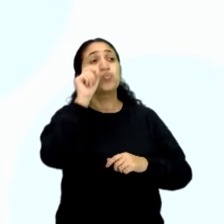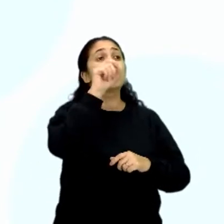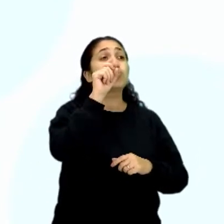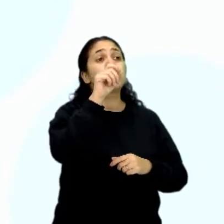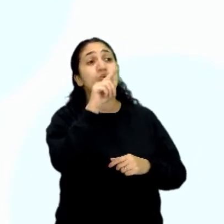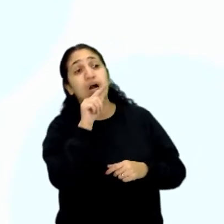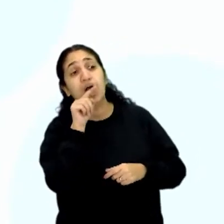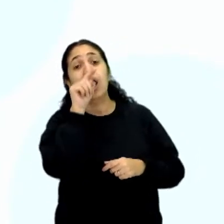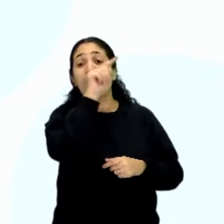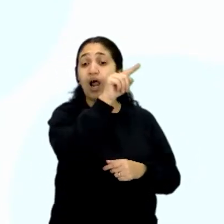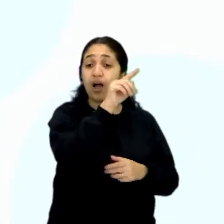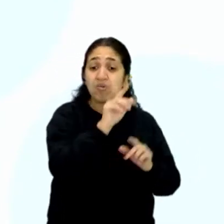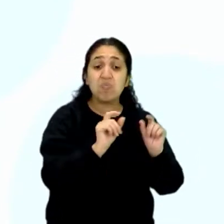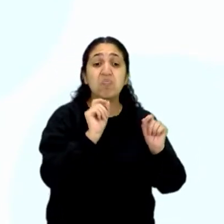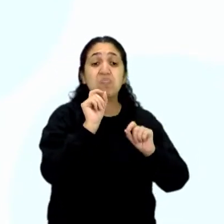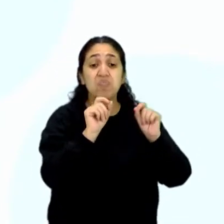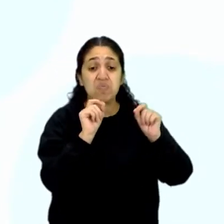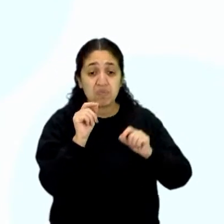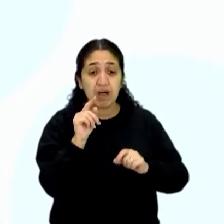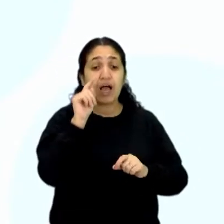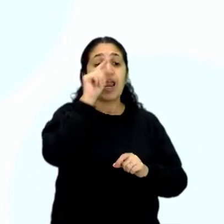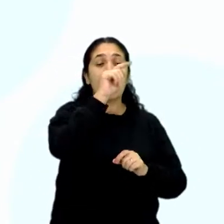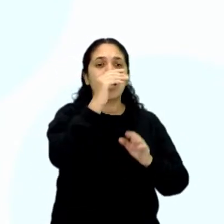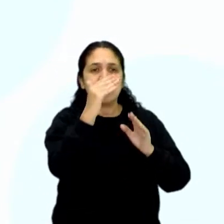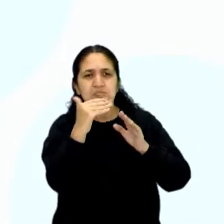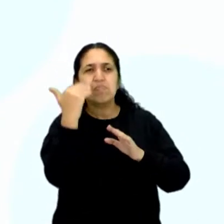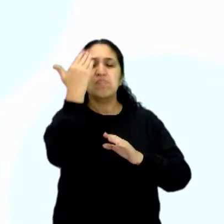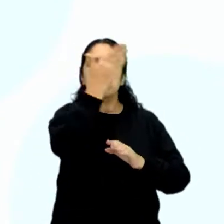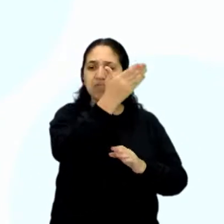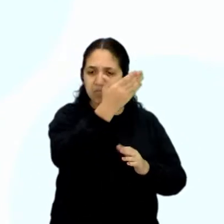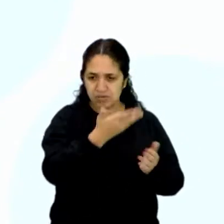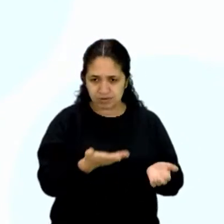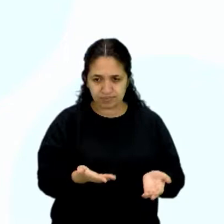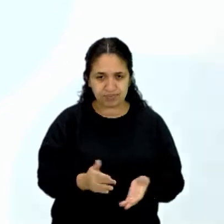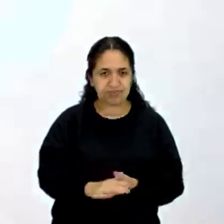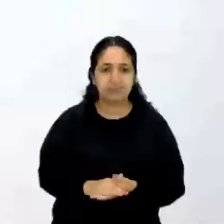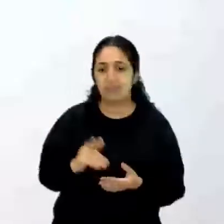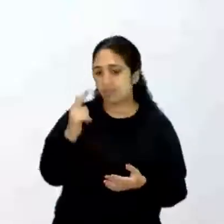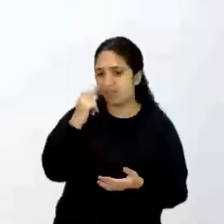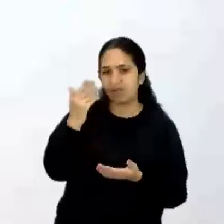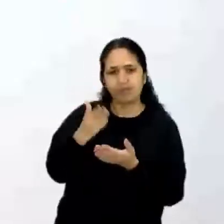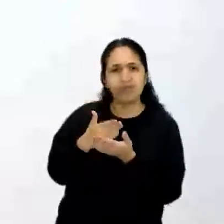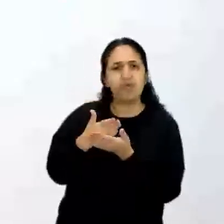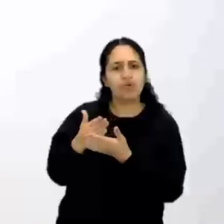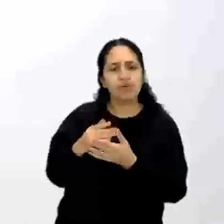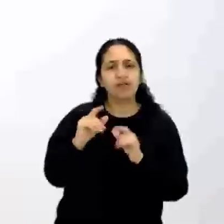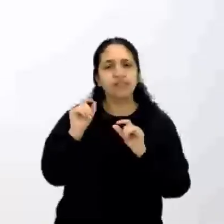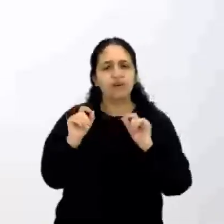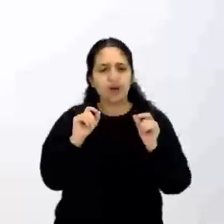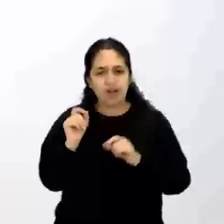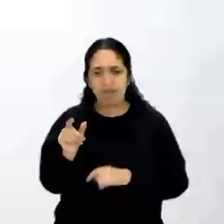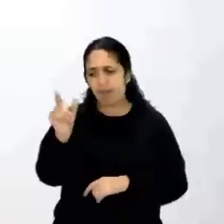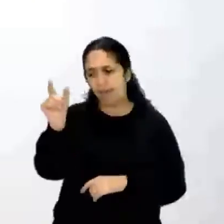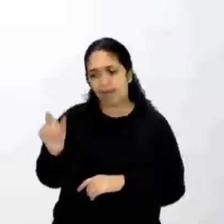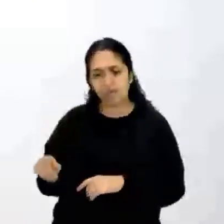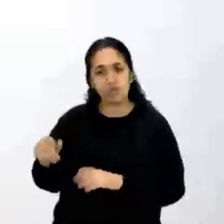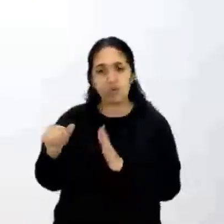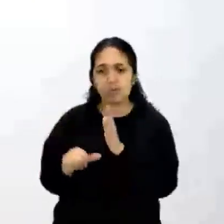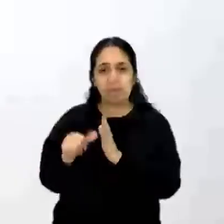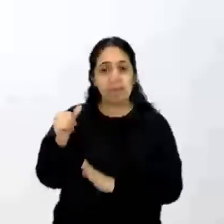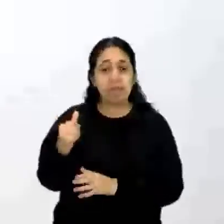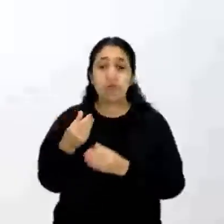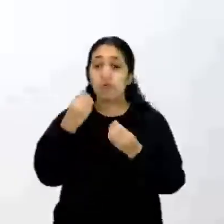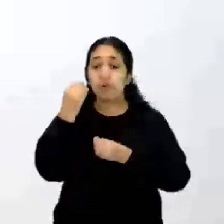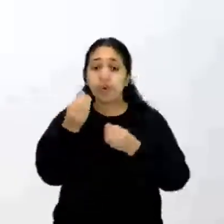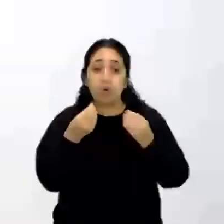existe lá no alto e além. Então, ele inicia falando aí, então, quem foi essa primeira pessoa, como que foi